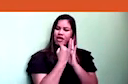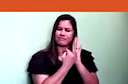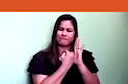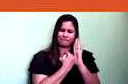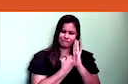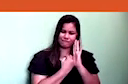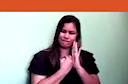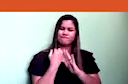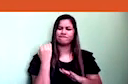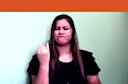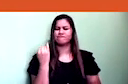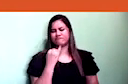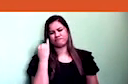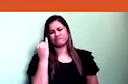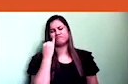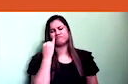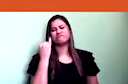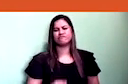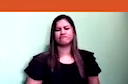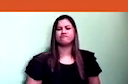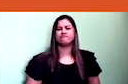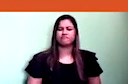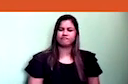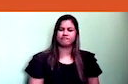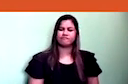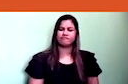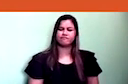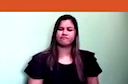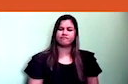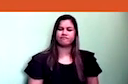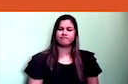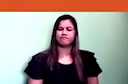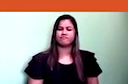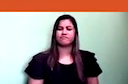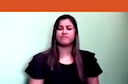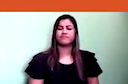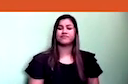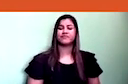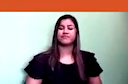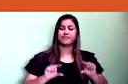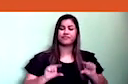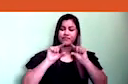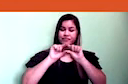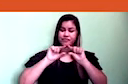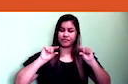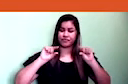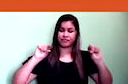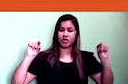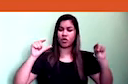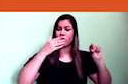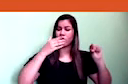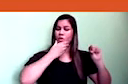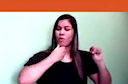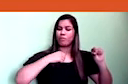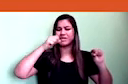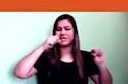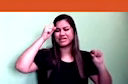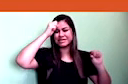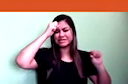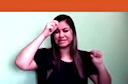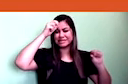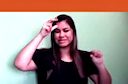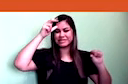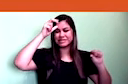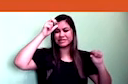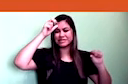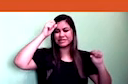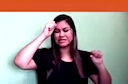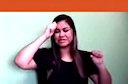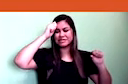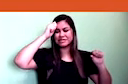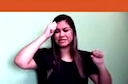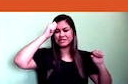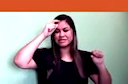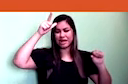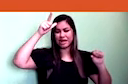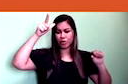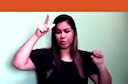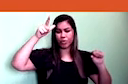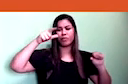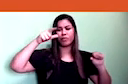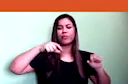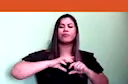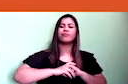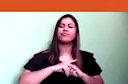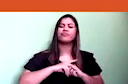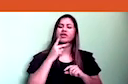reagir de alguma outra forma, né? Tem uma frase do sábio Salomão que muito diz, que nos diz muito, que é: